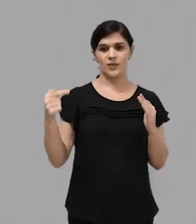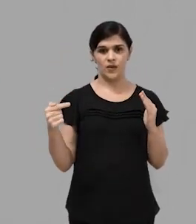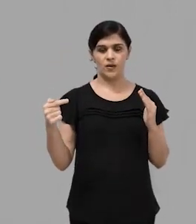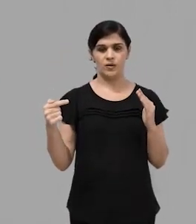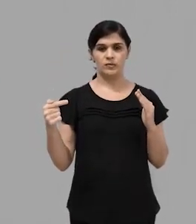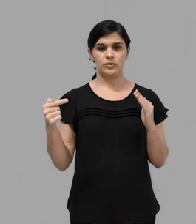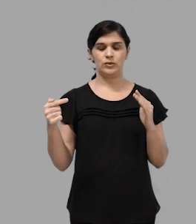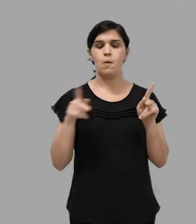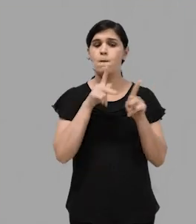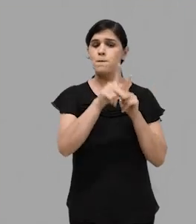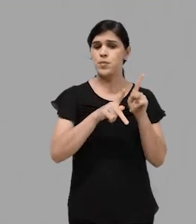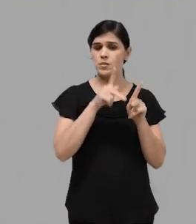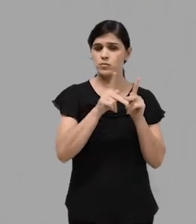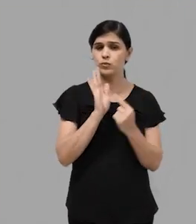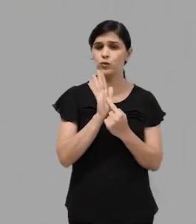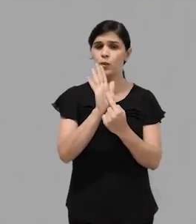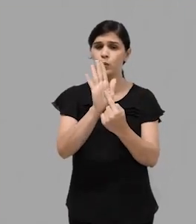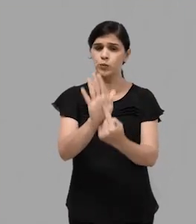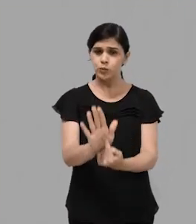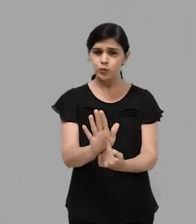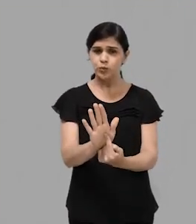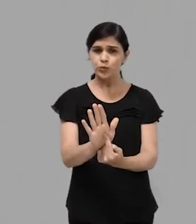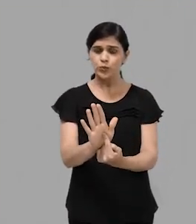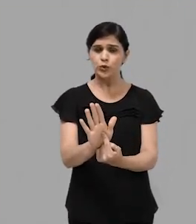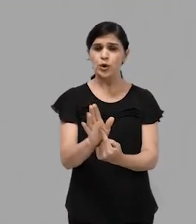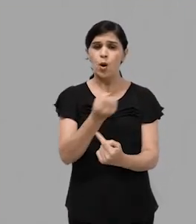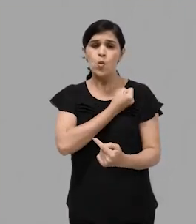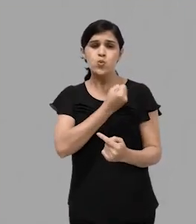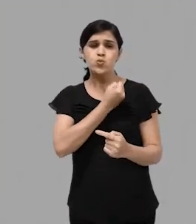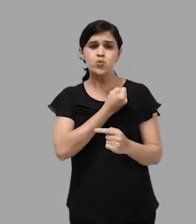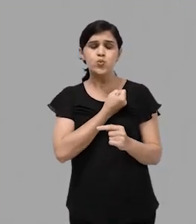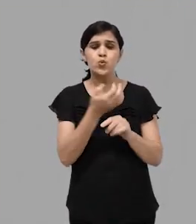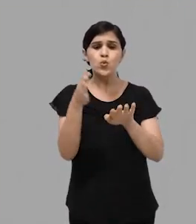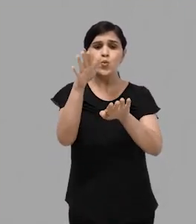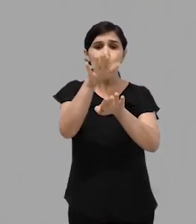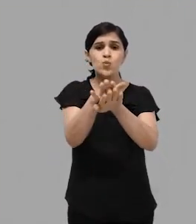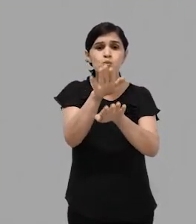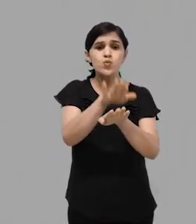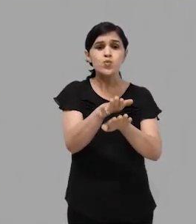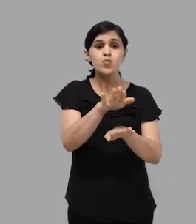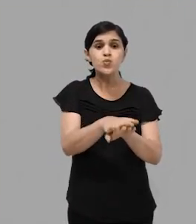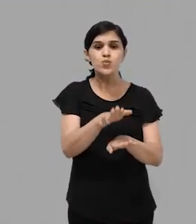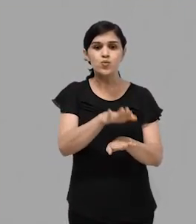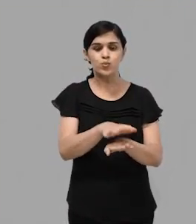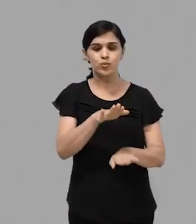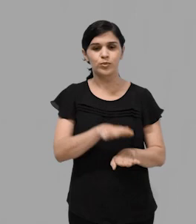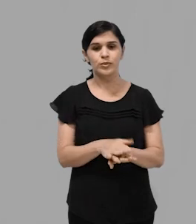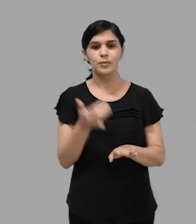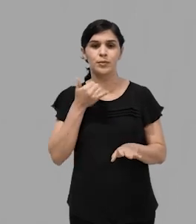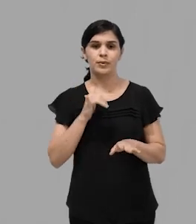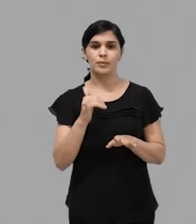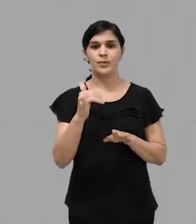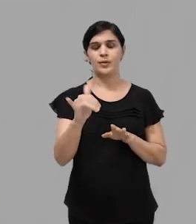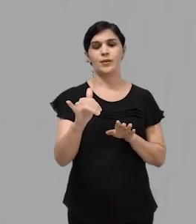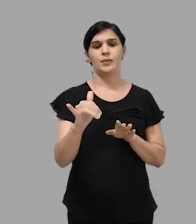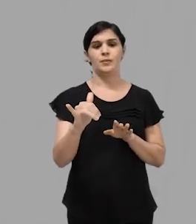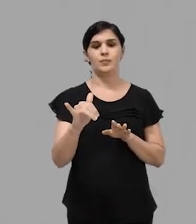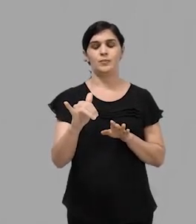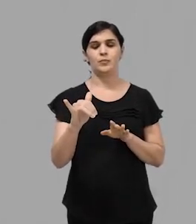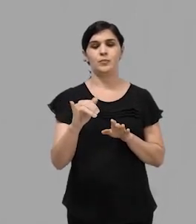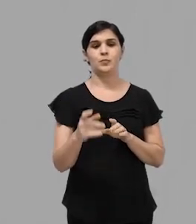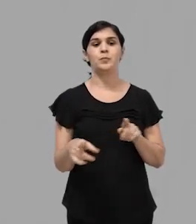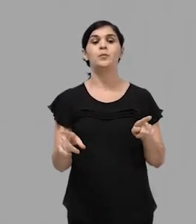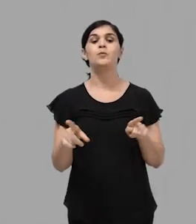a quantidade de camadas eletrônicas, de níveis de energia. Se falarmos que